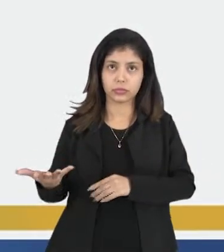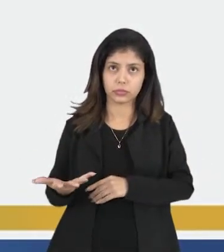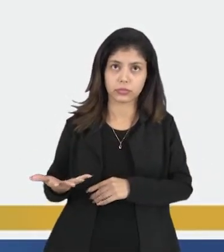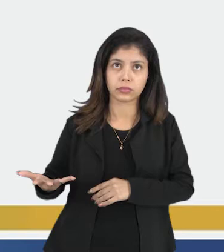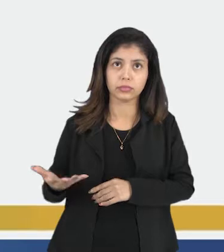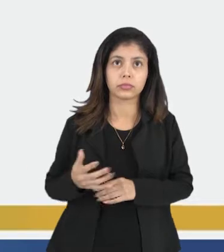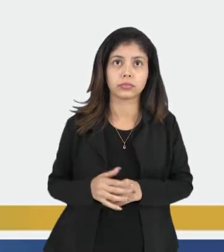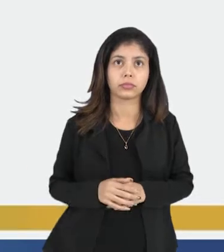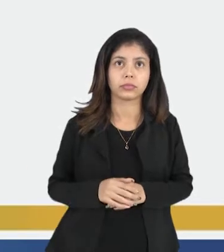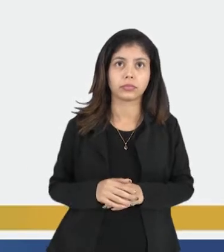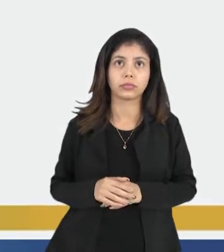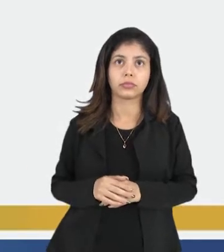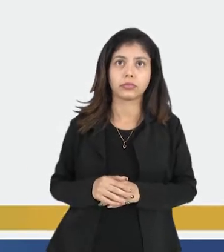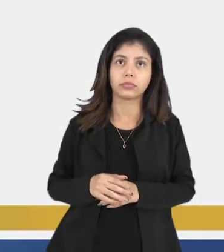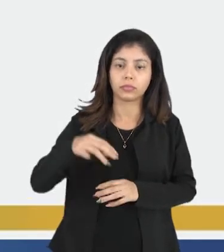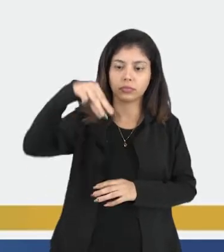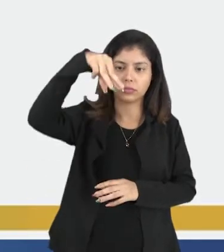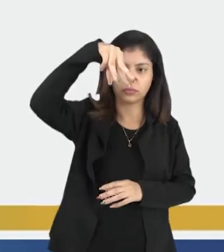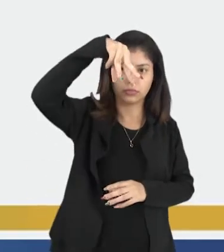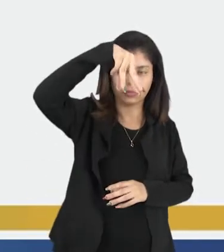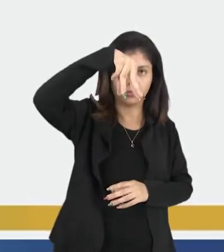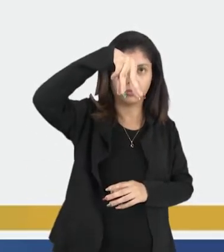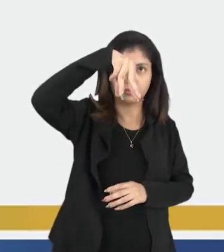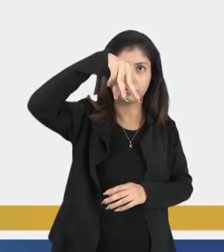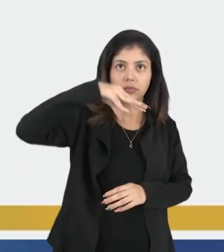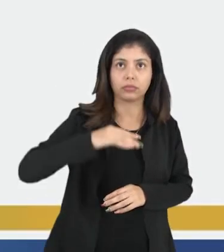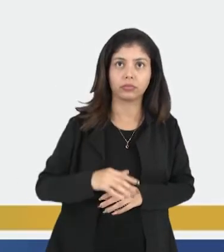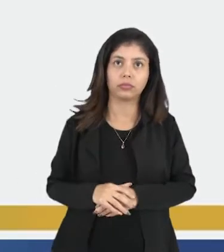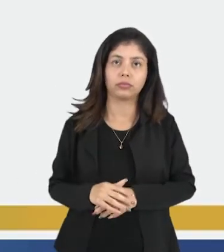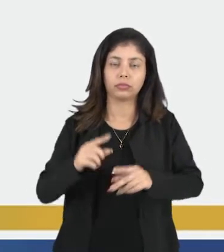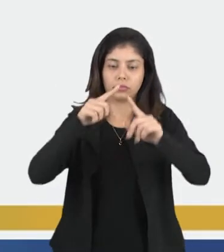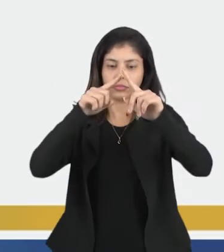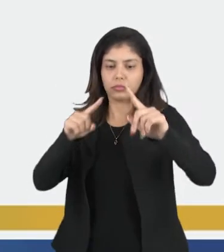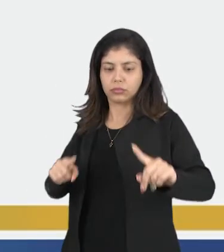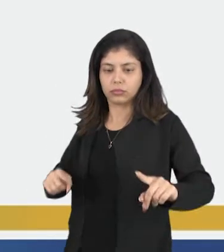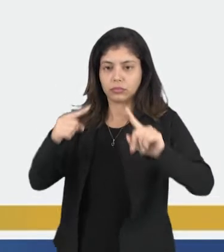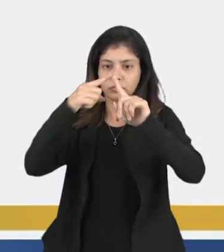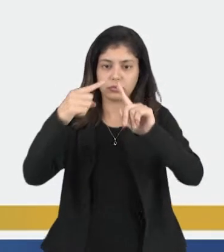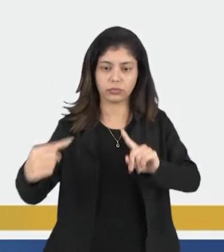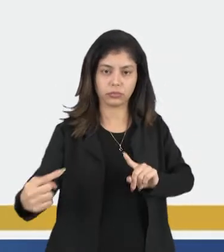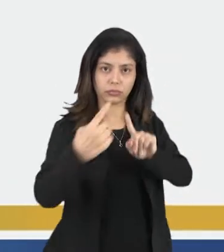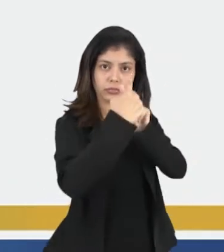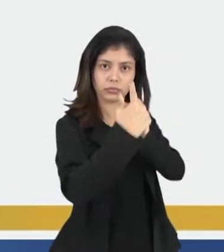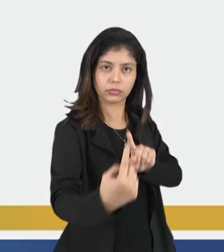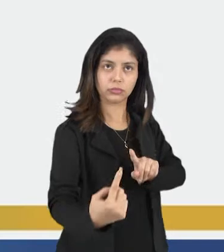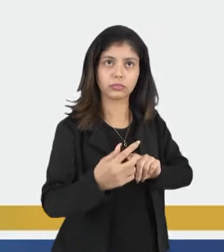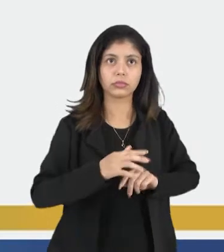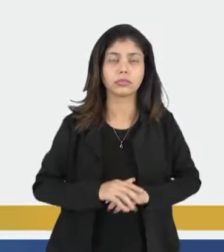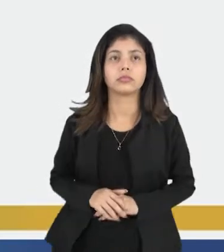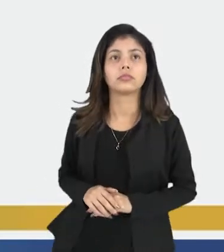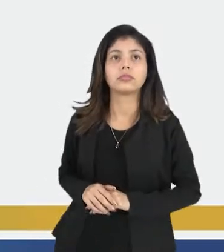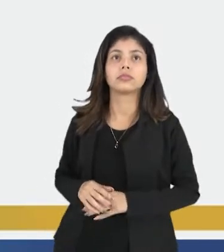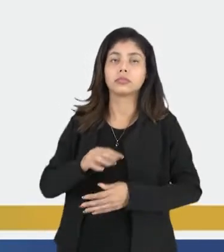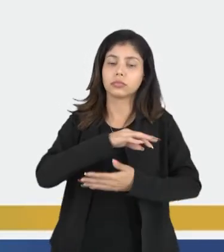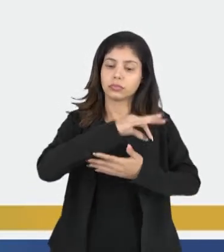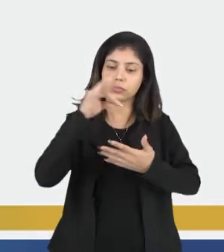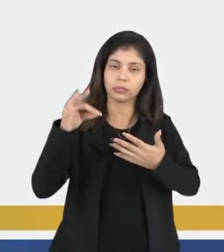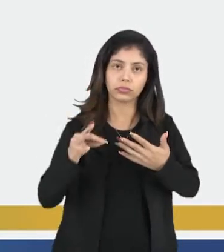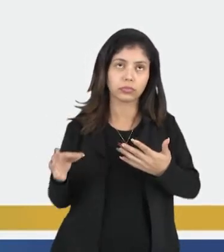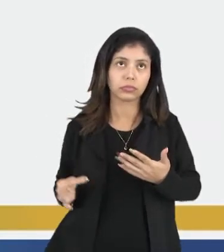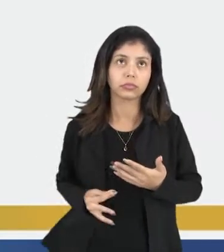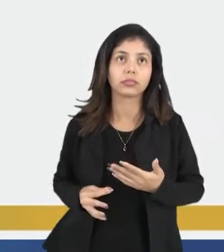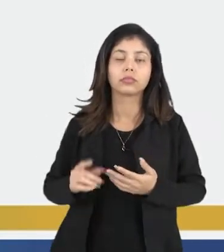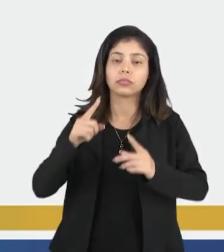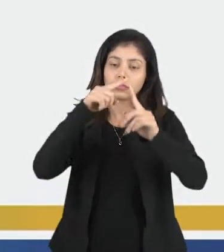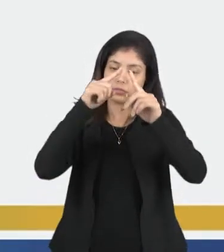né Nós temos ainda a pirâmide pentagonal e a hexagonal e os elementos a pirâmides